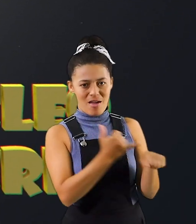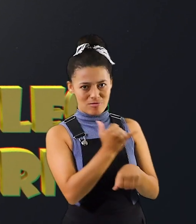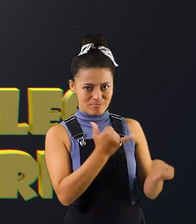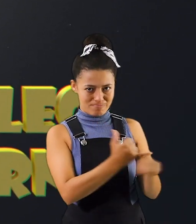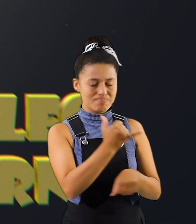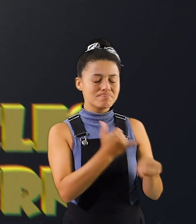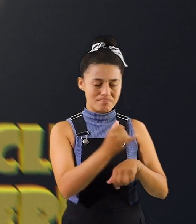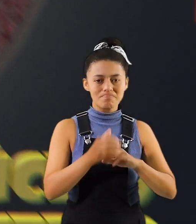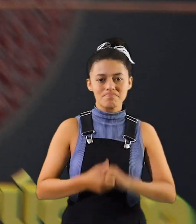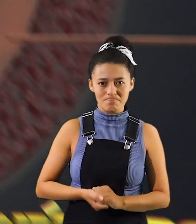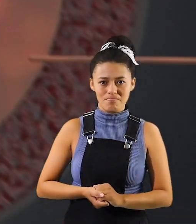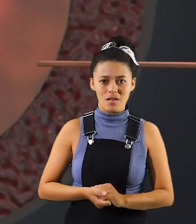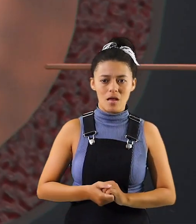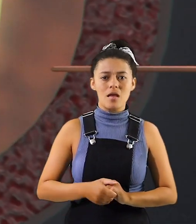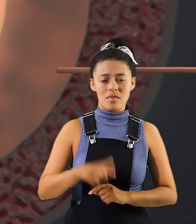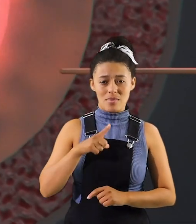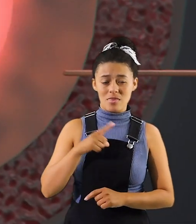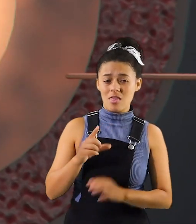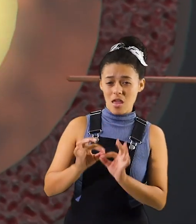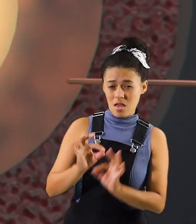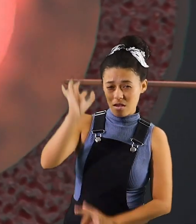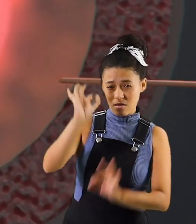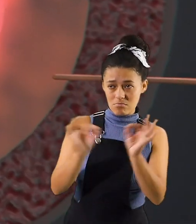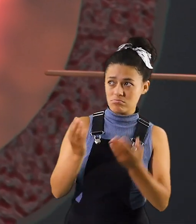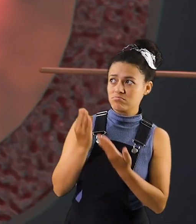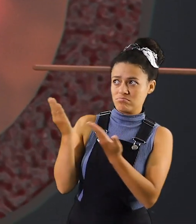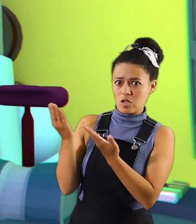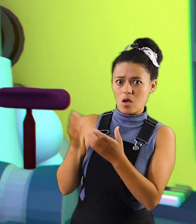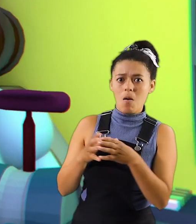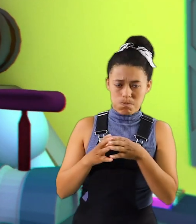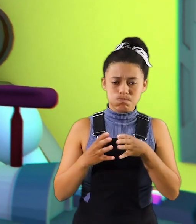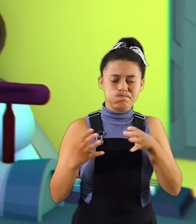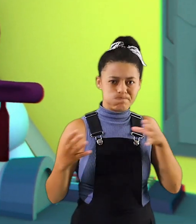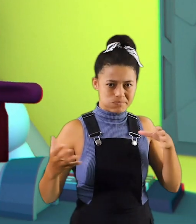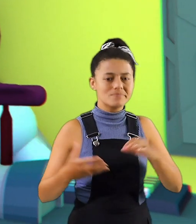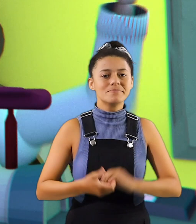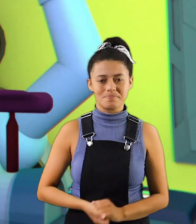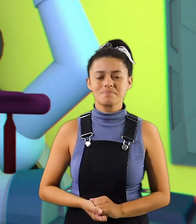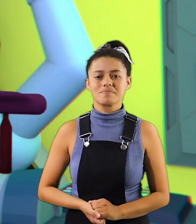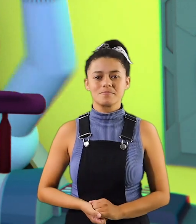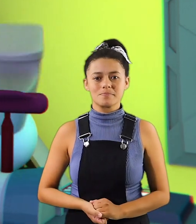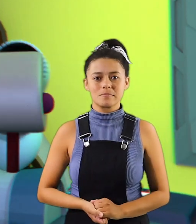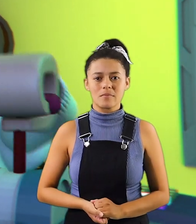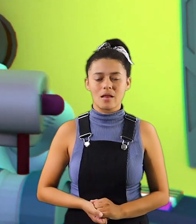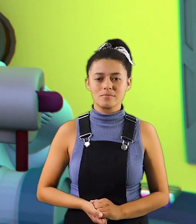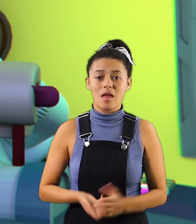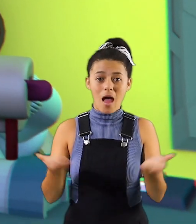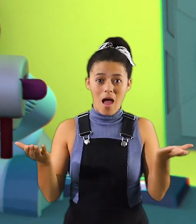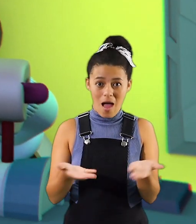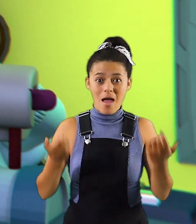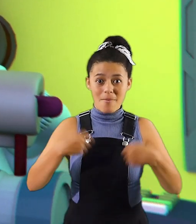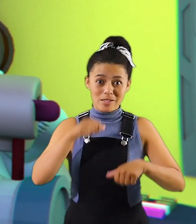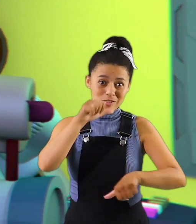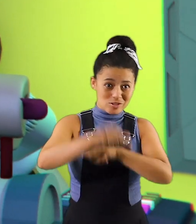totalmente de ferro, com espessura de 1.250 quilômetros. Uou! Acionando